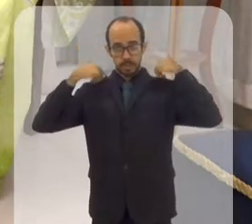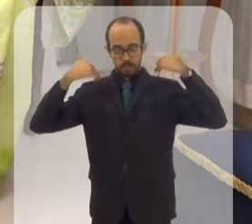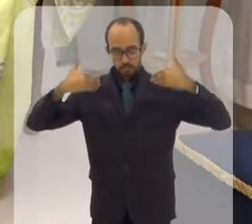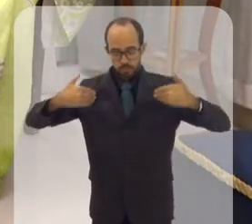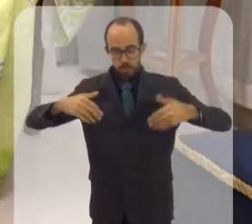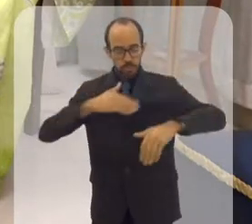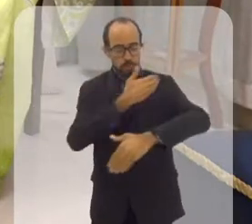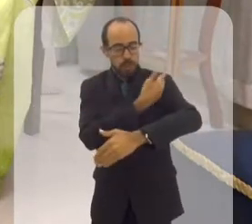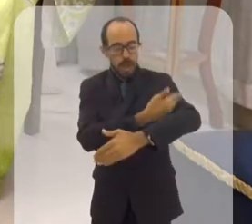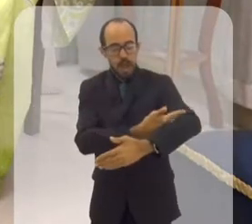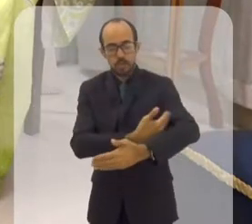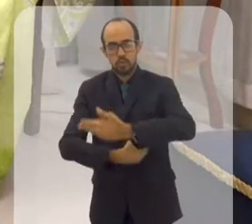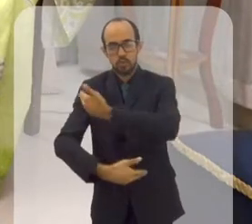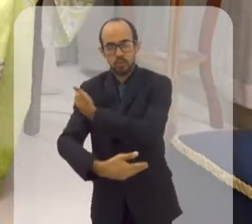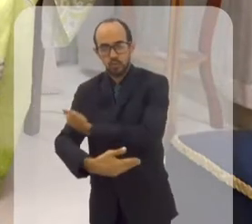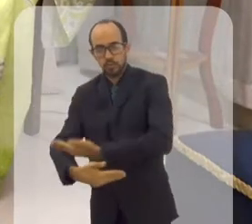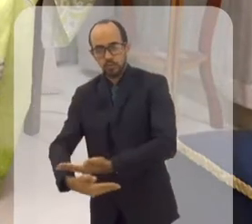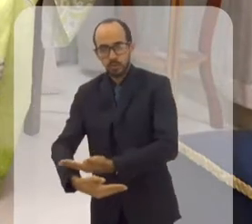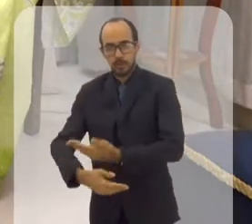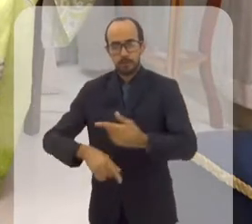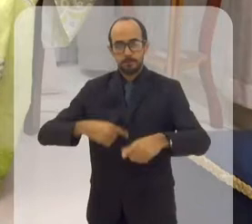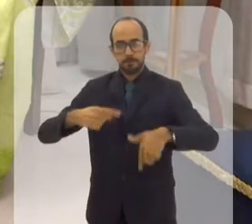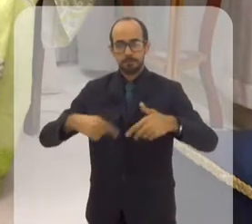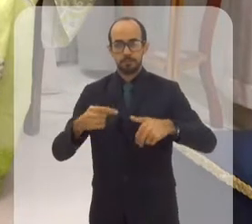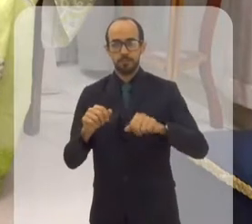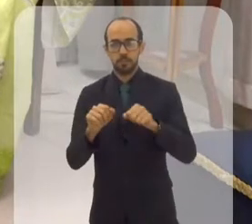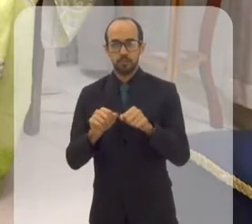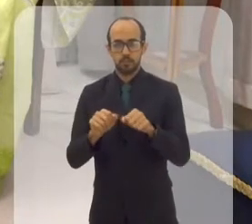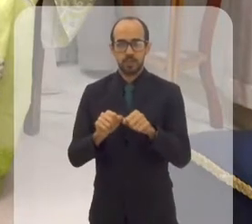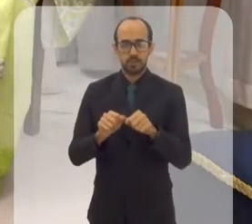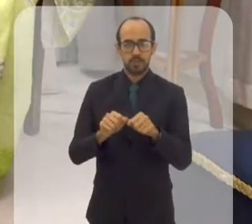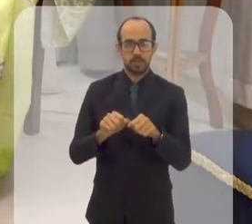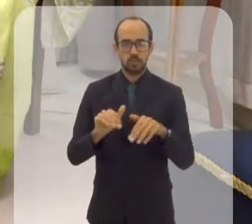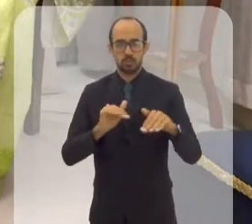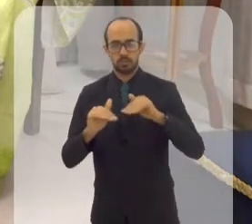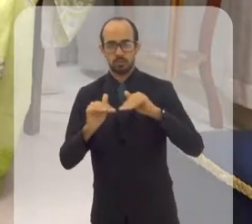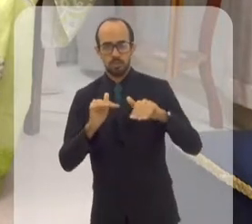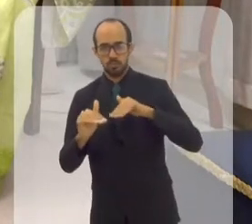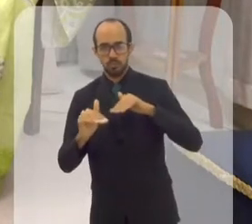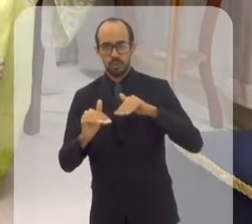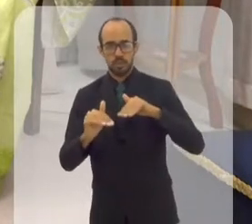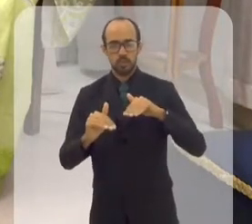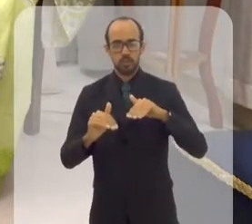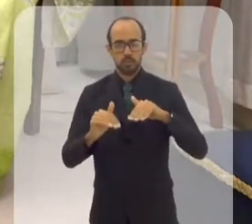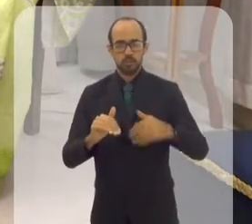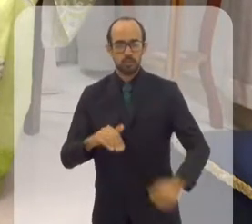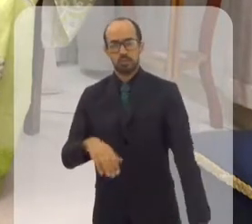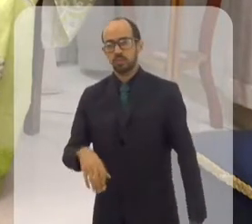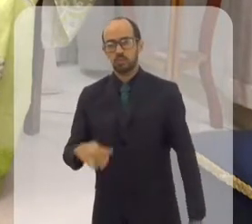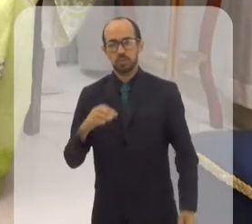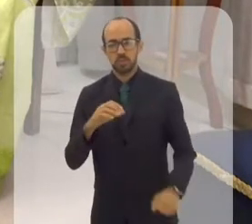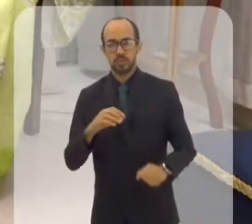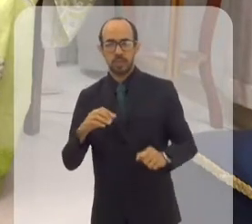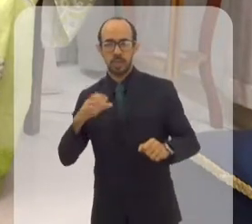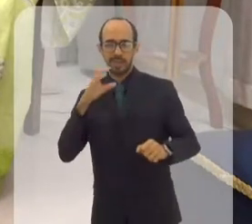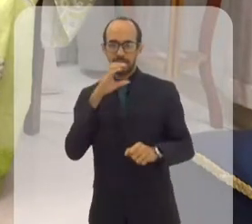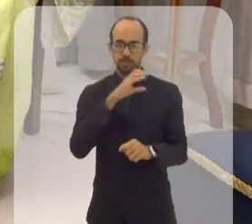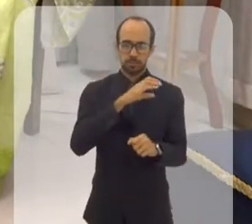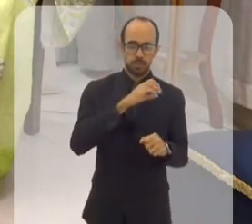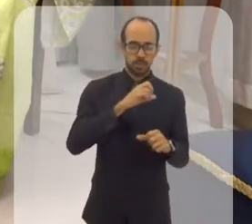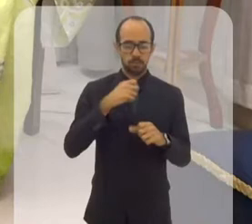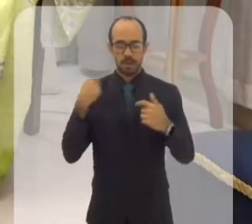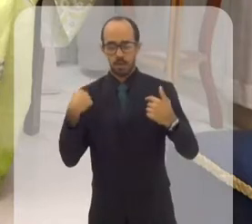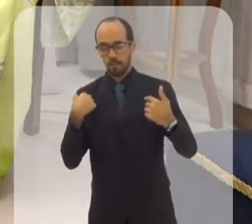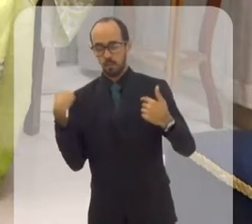cervical, depois os braços, fazendo as quatro linhas de aquecimento,